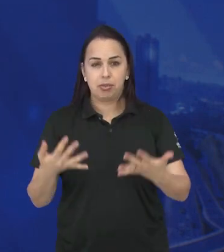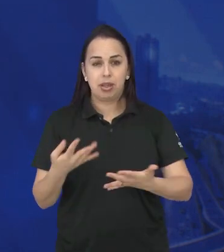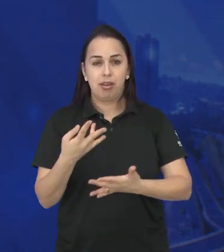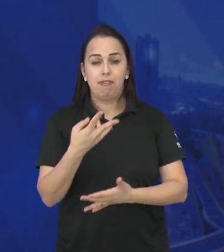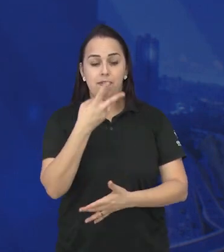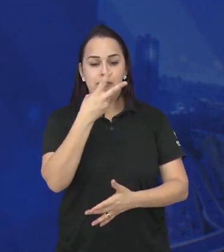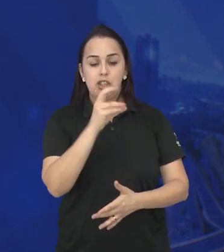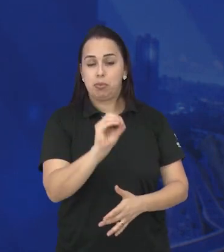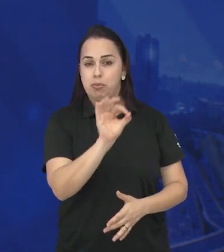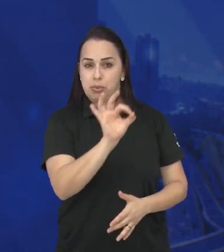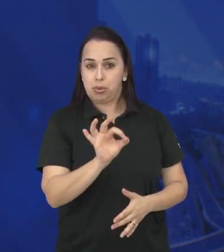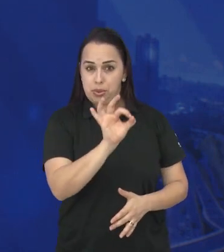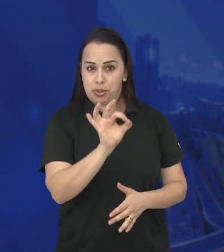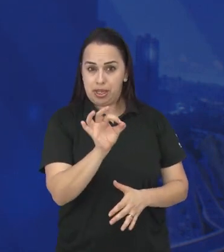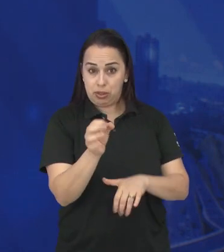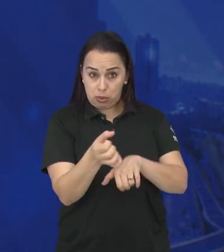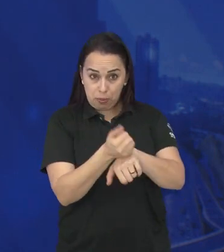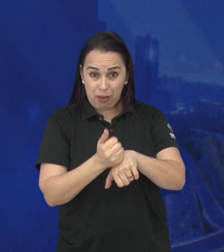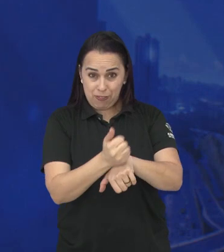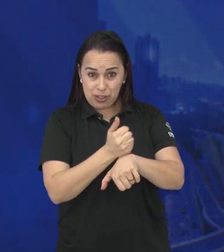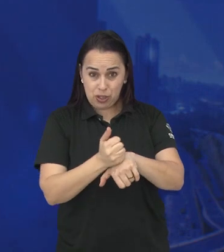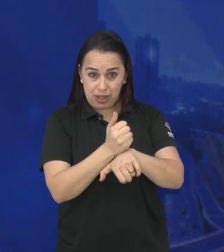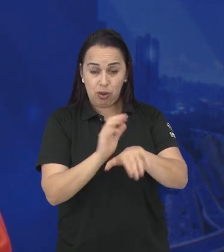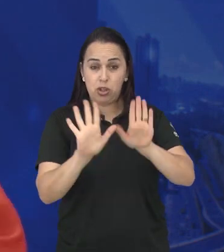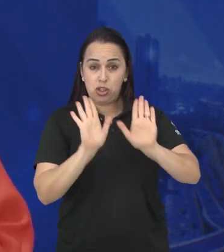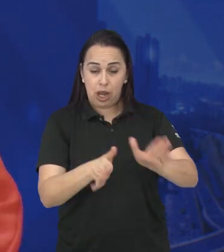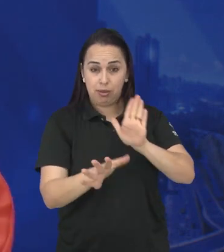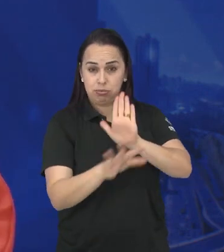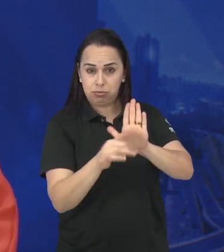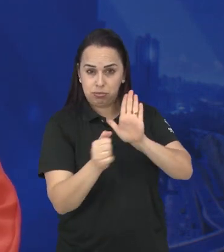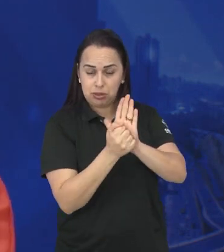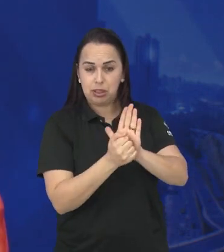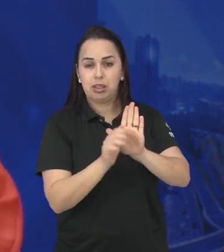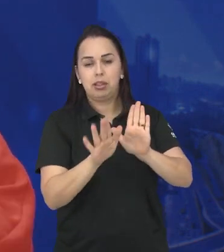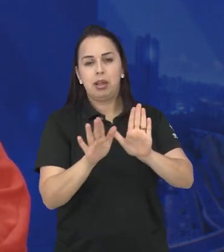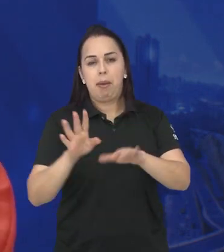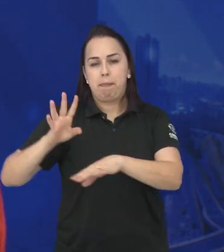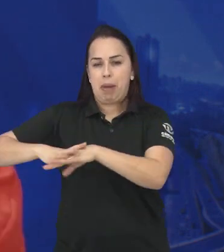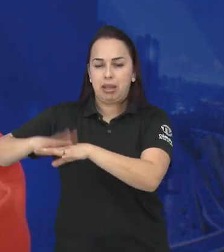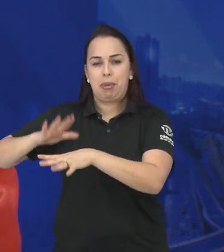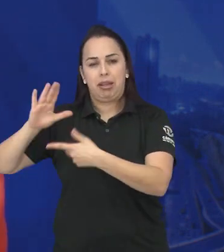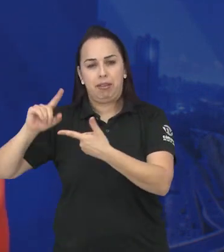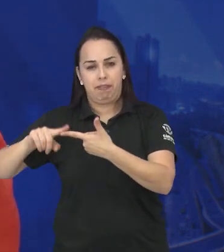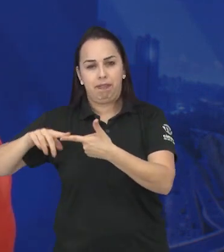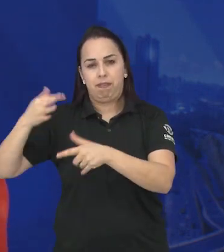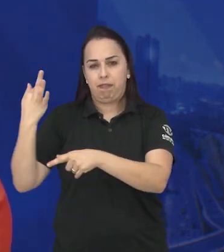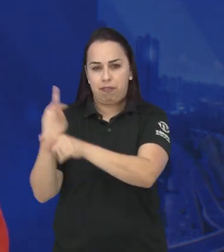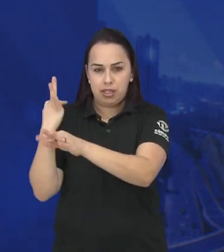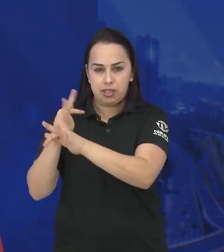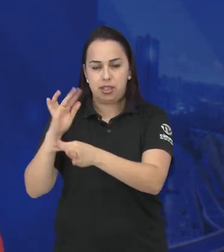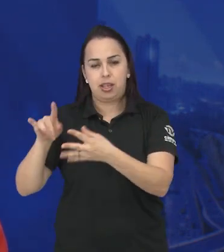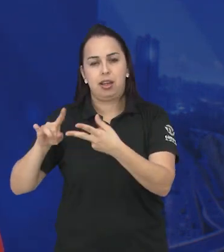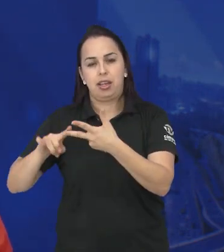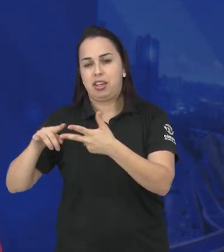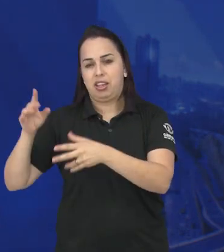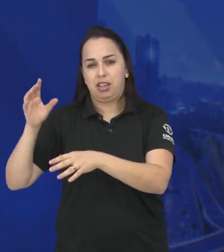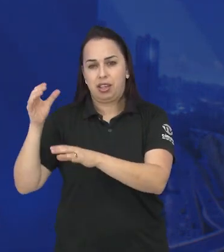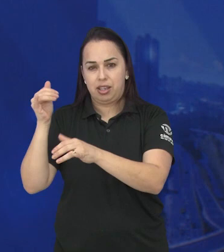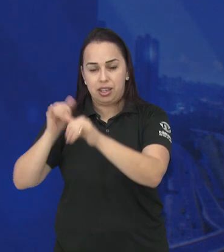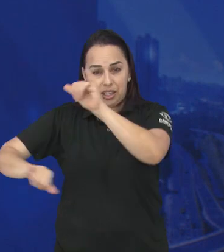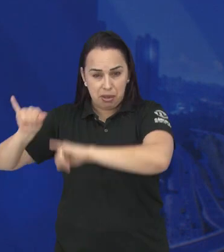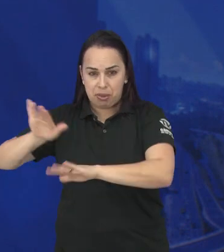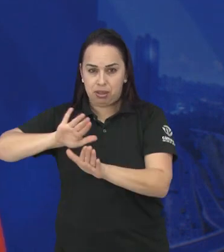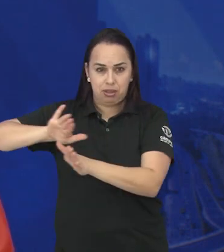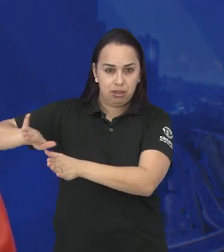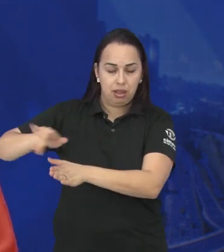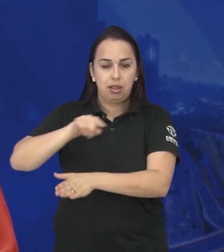20% dos profissionais registrados na área de engenharia, falando especificamente de engenharia, não de matemática, física, química, mas 20% são